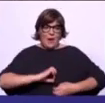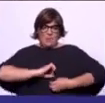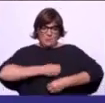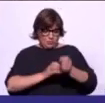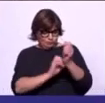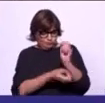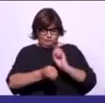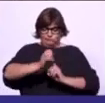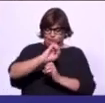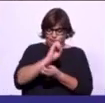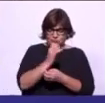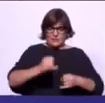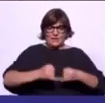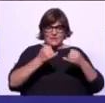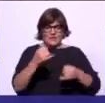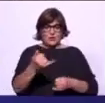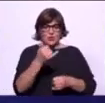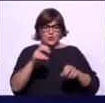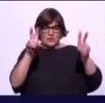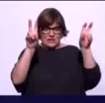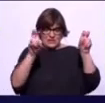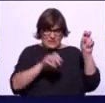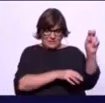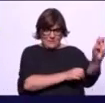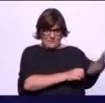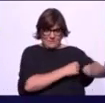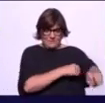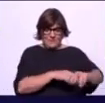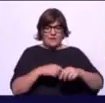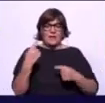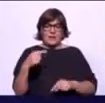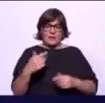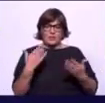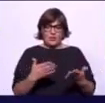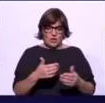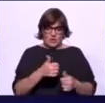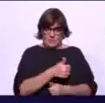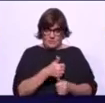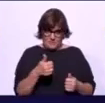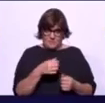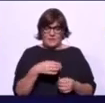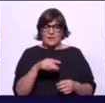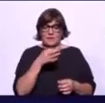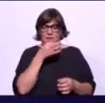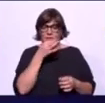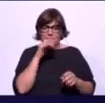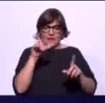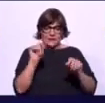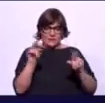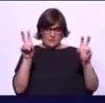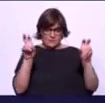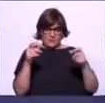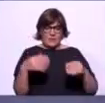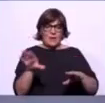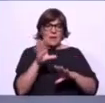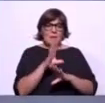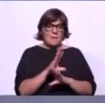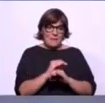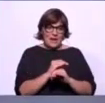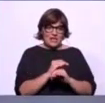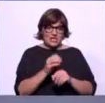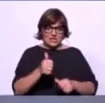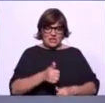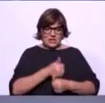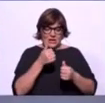para avançarmos para o segundo tema. Bernardino, estamos aqui para falar também sobre mais títulos,